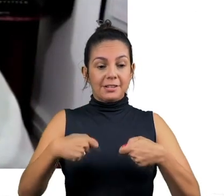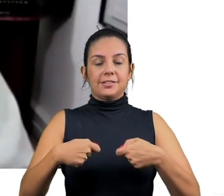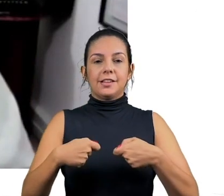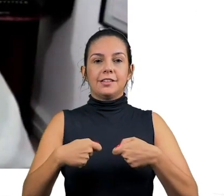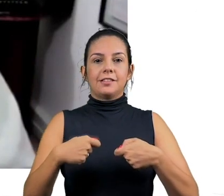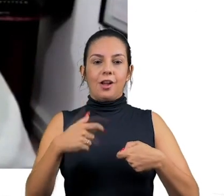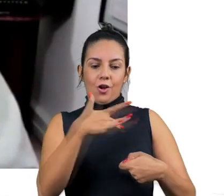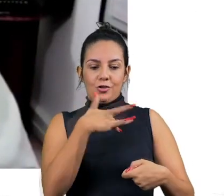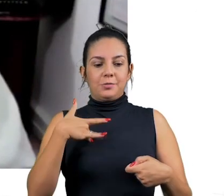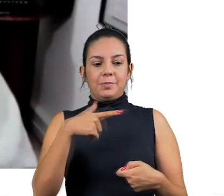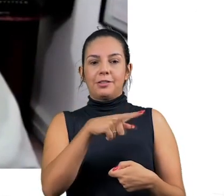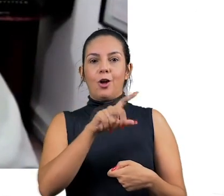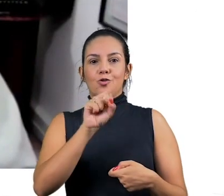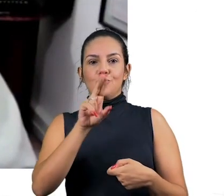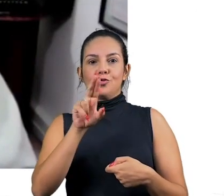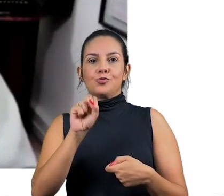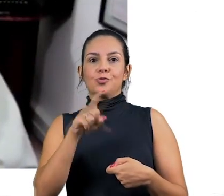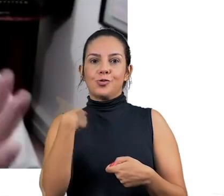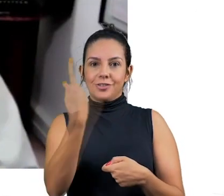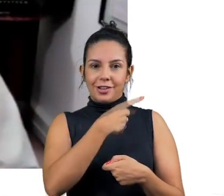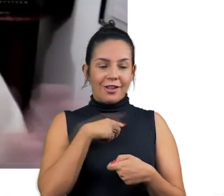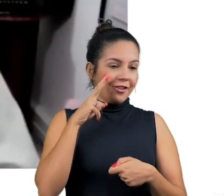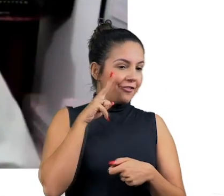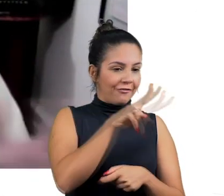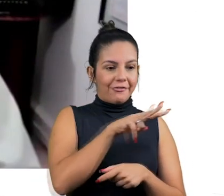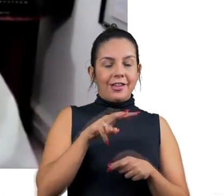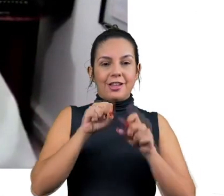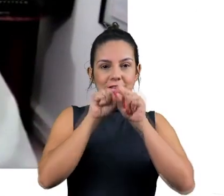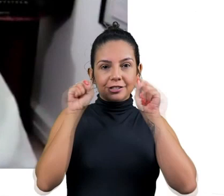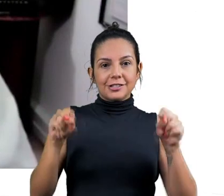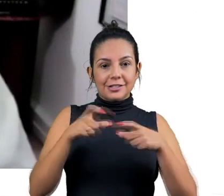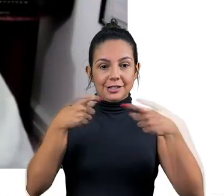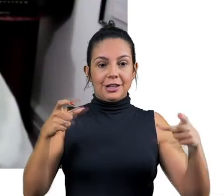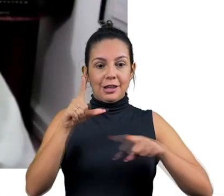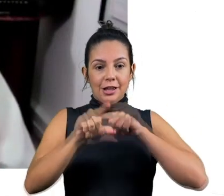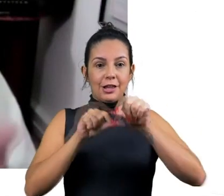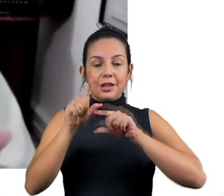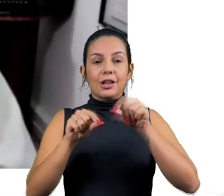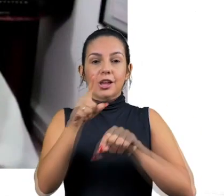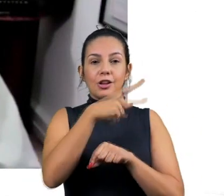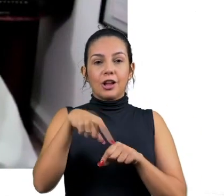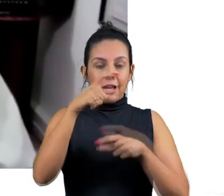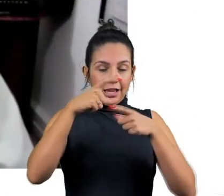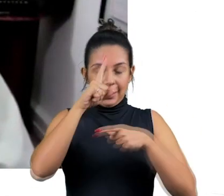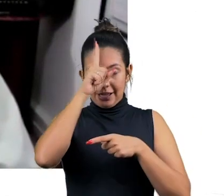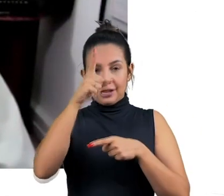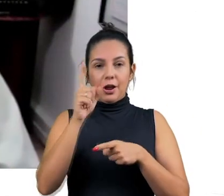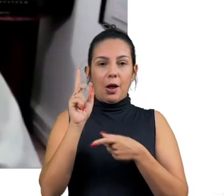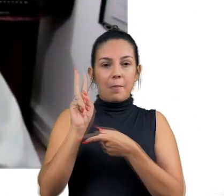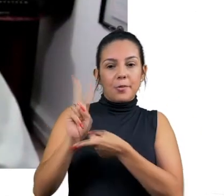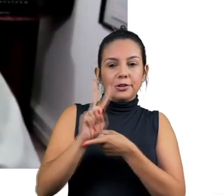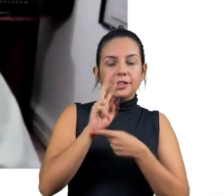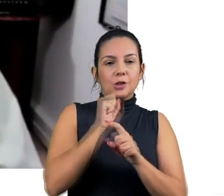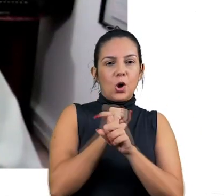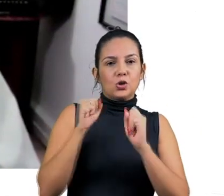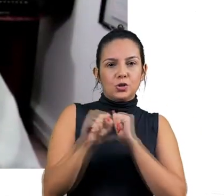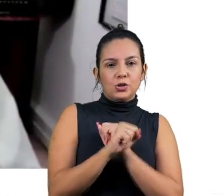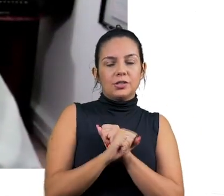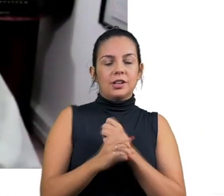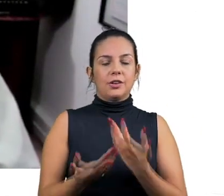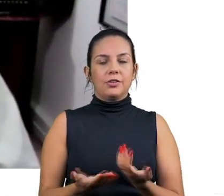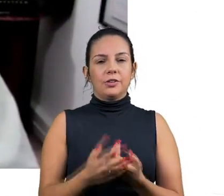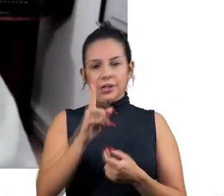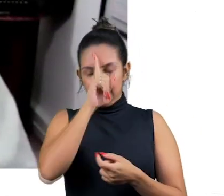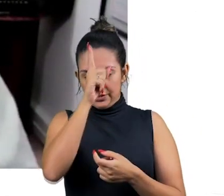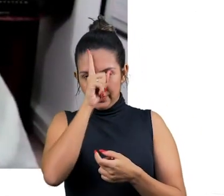resgate do legado da social-democracia no pós-guerra, que criou a rede de proteção social contemporânea,